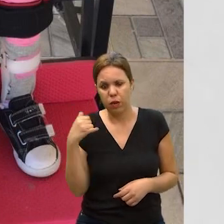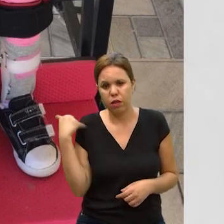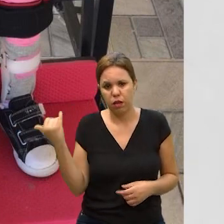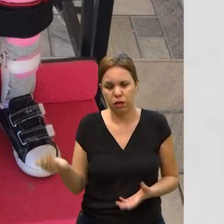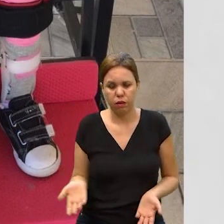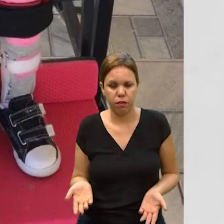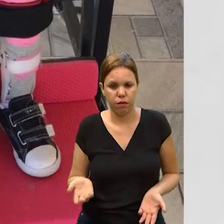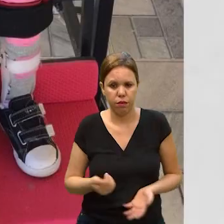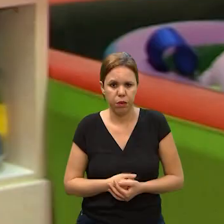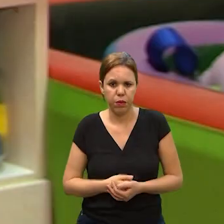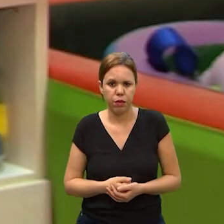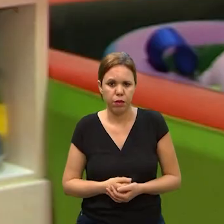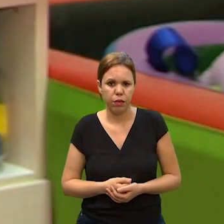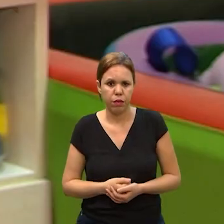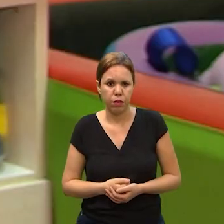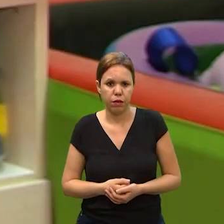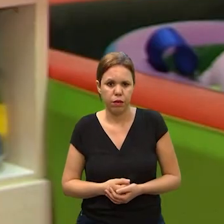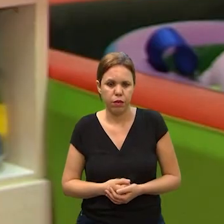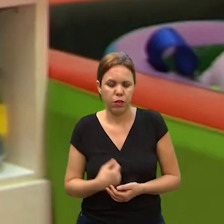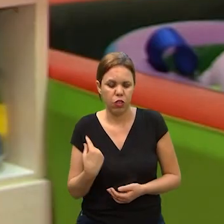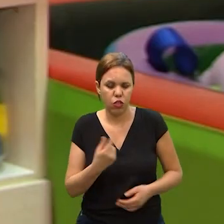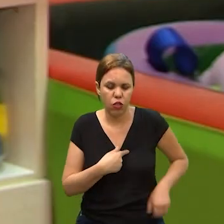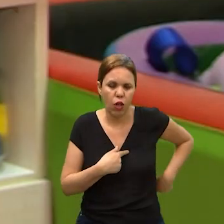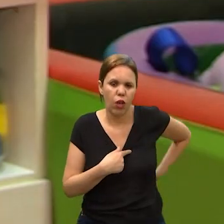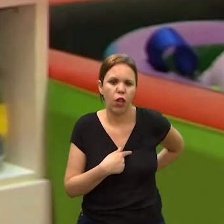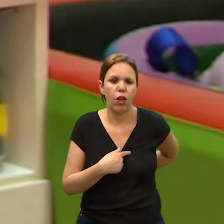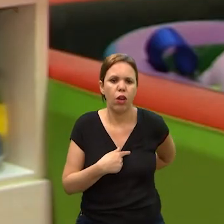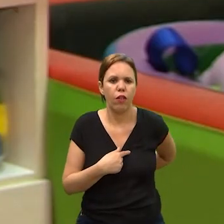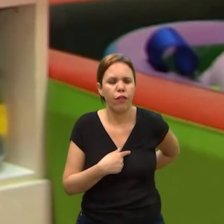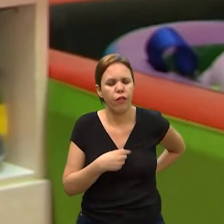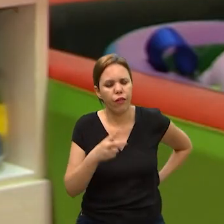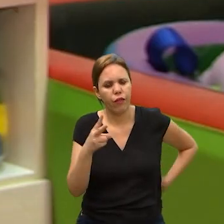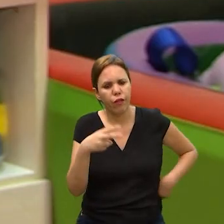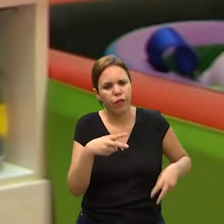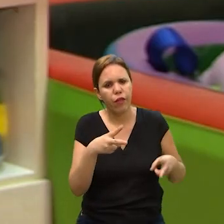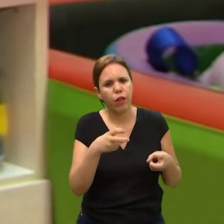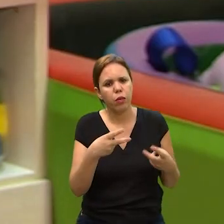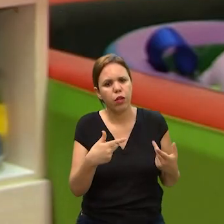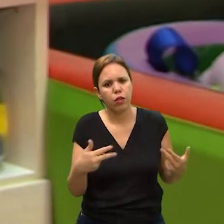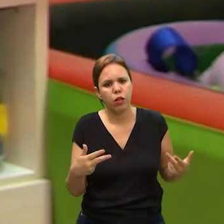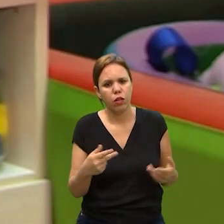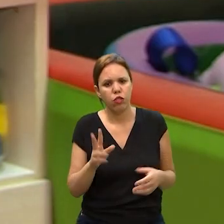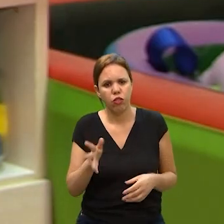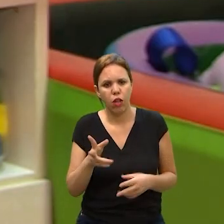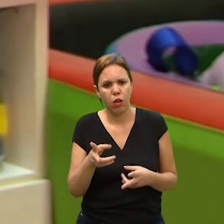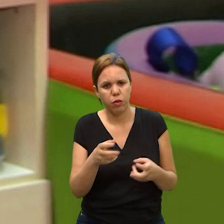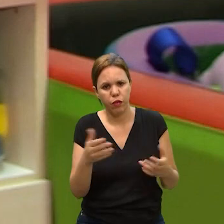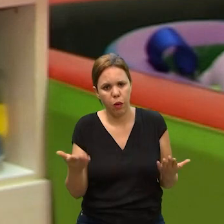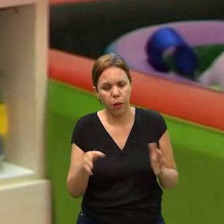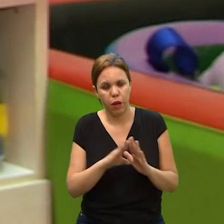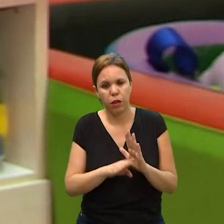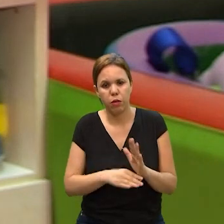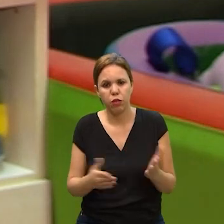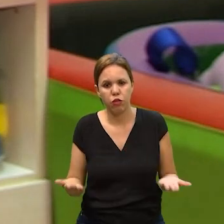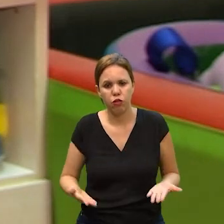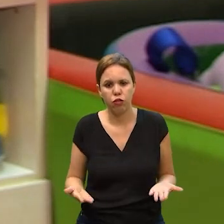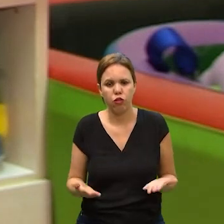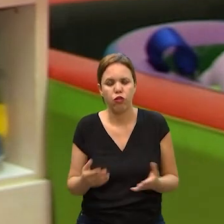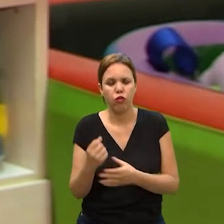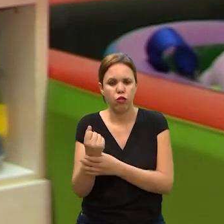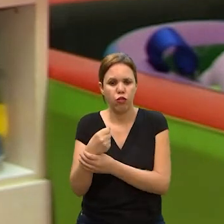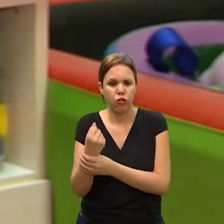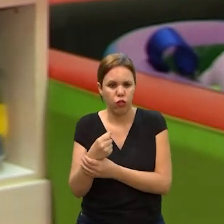eu tenho 50 anos. Nós já observamos no programa de hoje as terapias sendo realizadas com a Pietra, com a